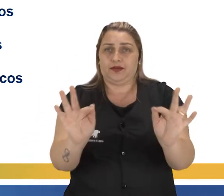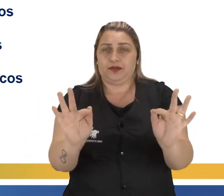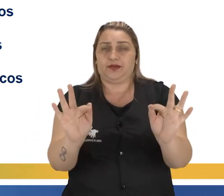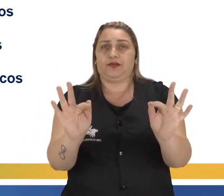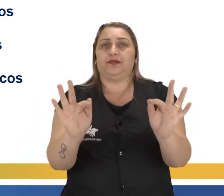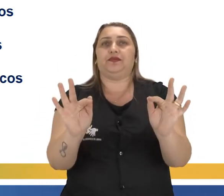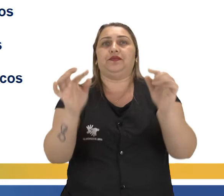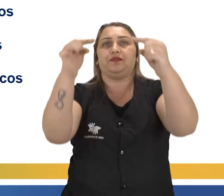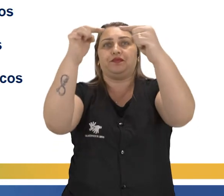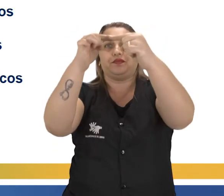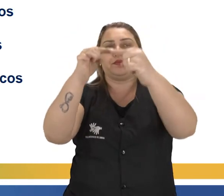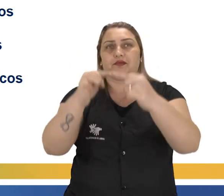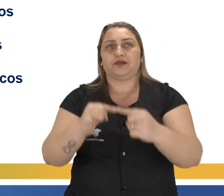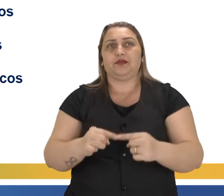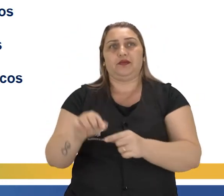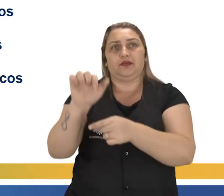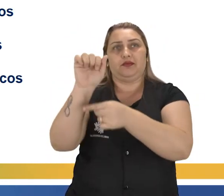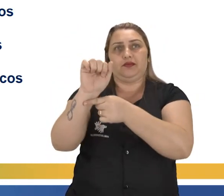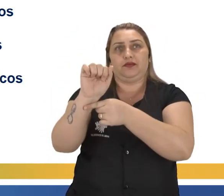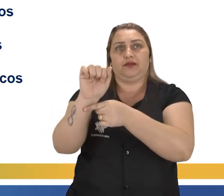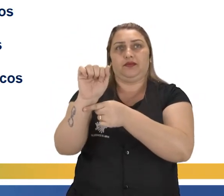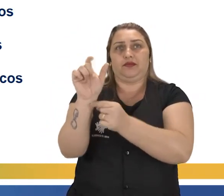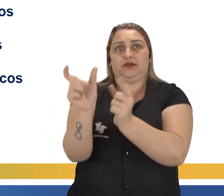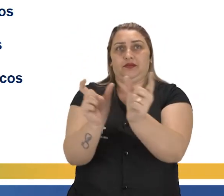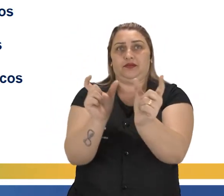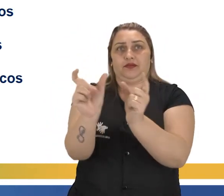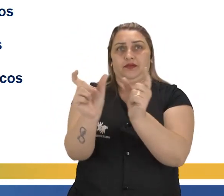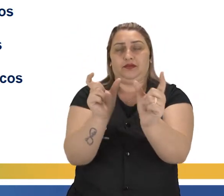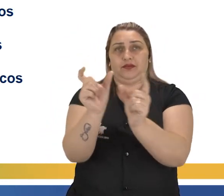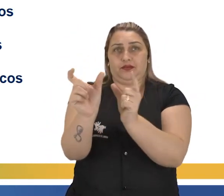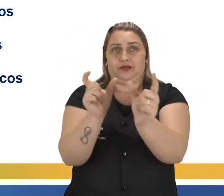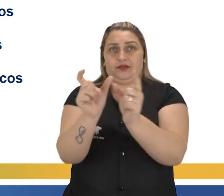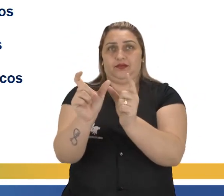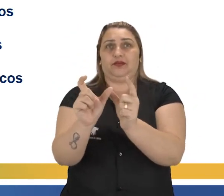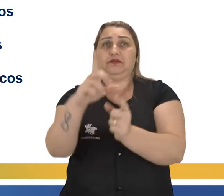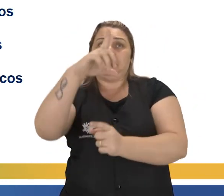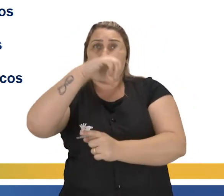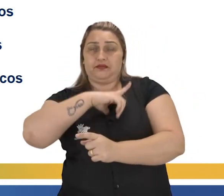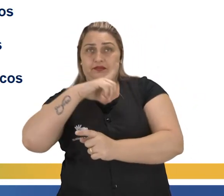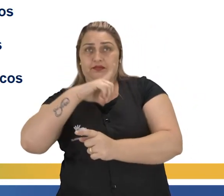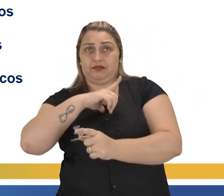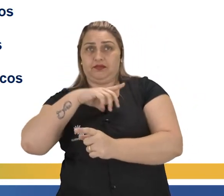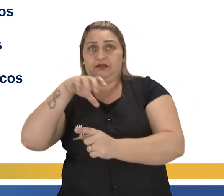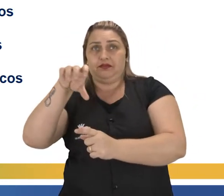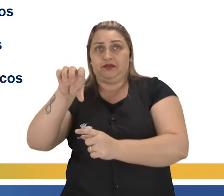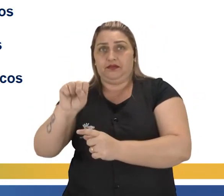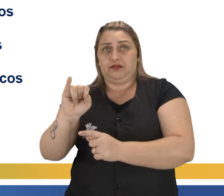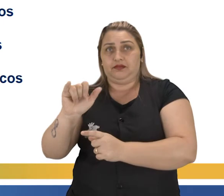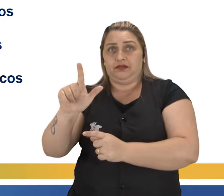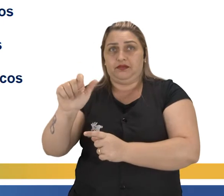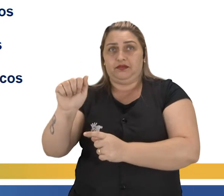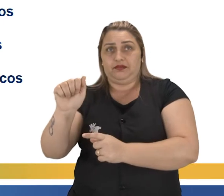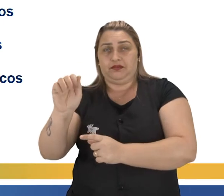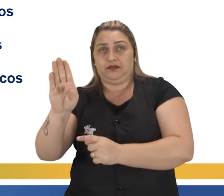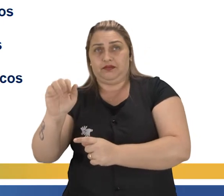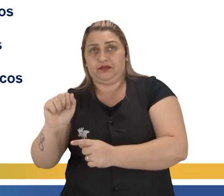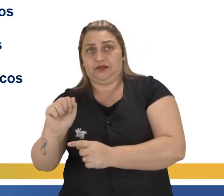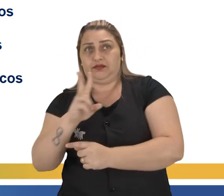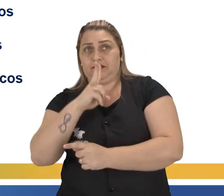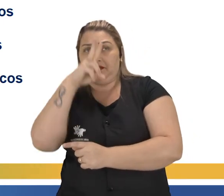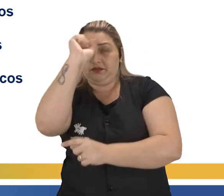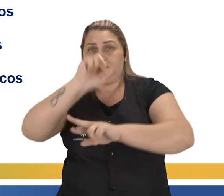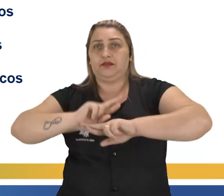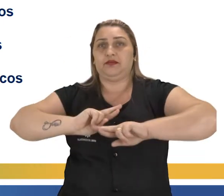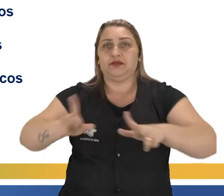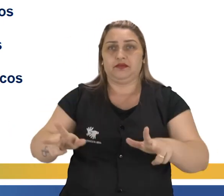definições. Vamos aqui para a definição de letra A. Diz o seguinte: são palavras que possuem a sílaba tônica